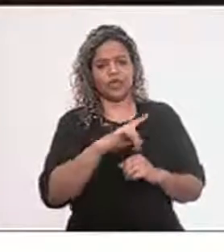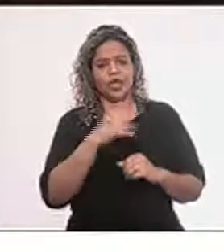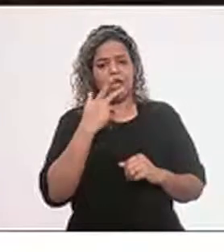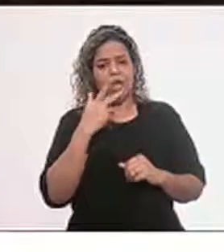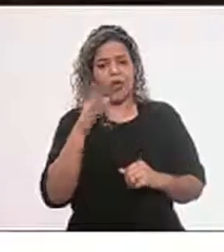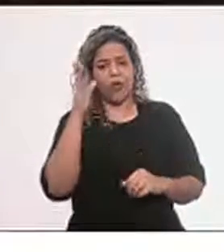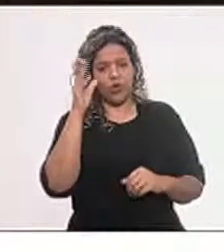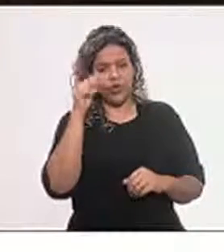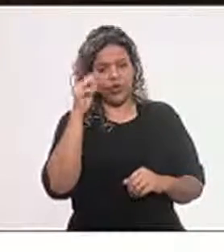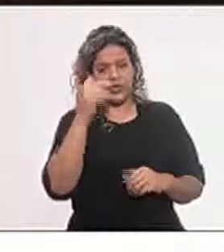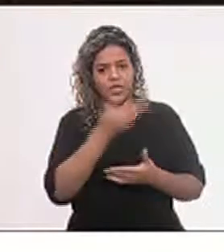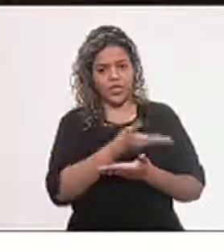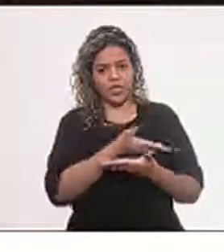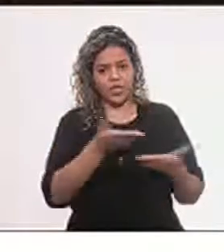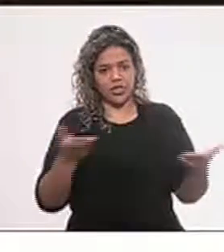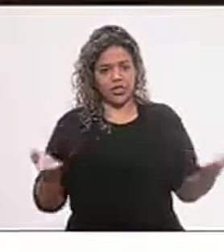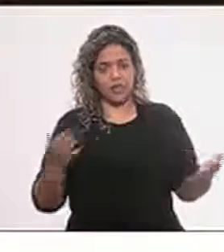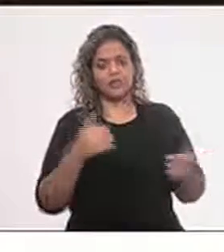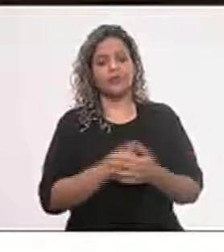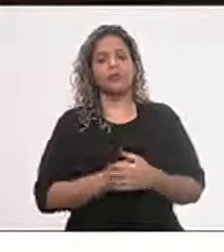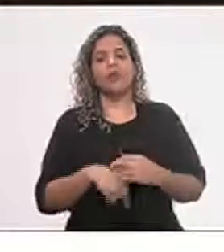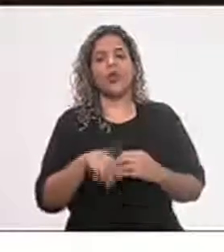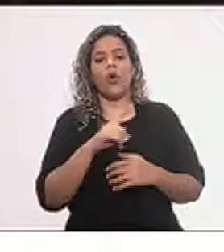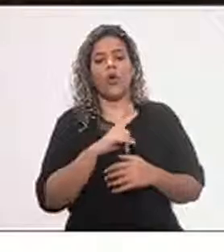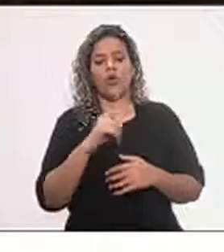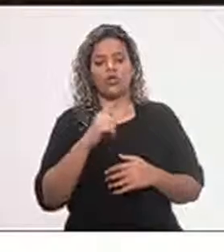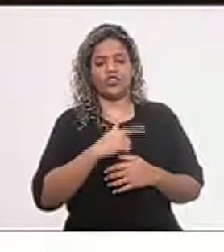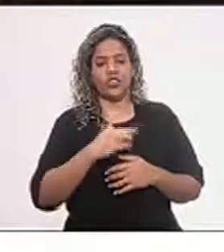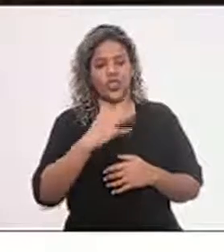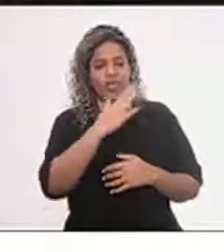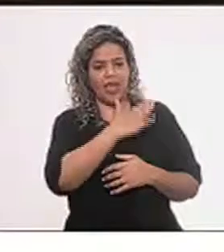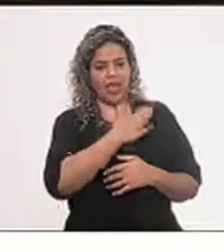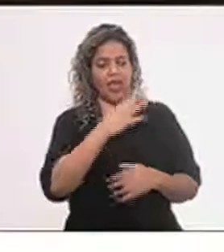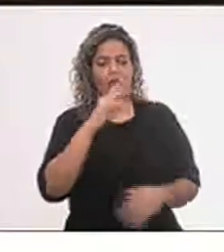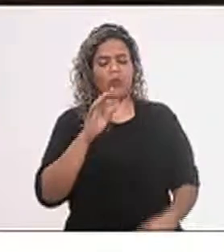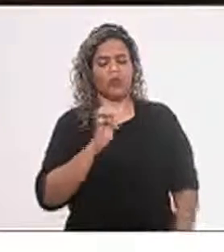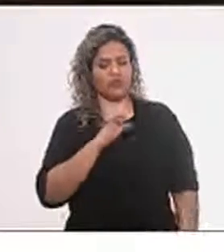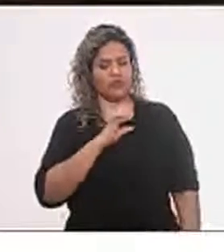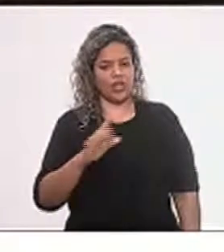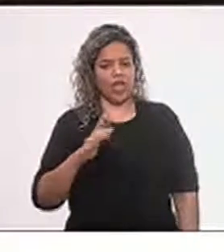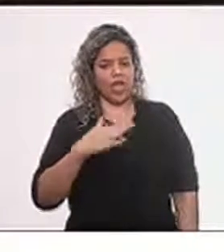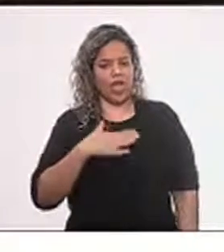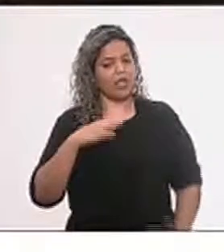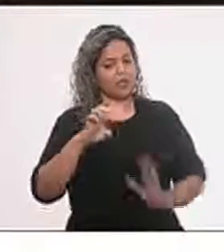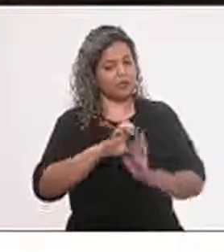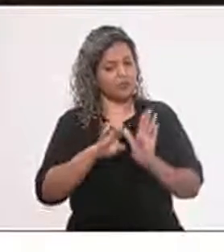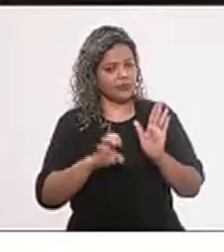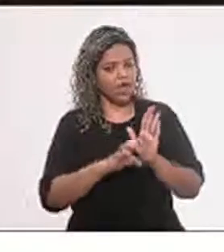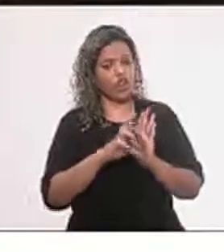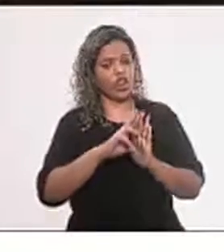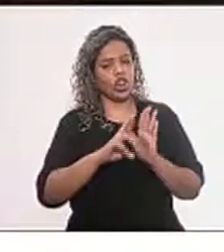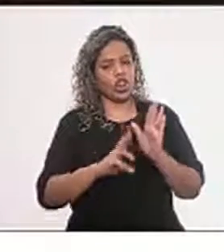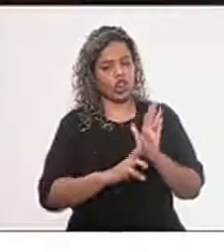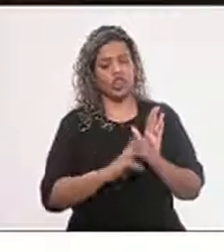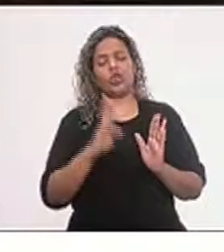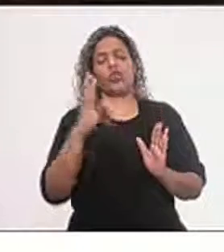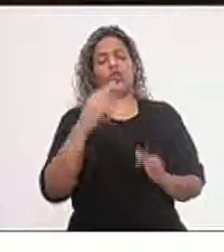de curiosidade para todos os deputados e deputadas, o general que editou tal norma em